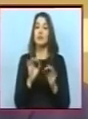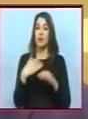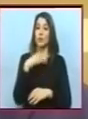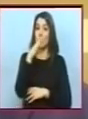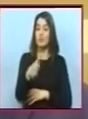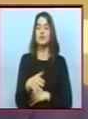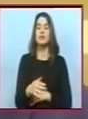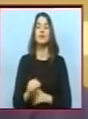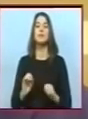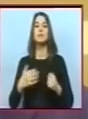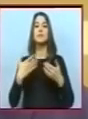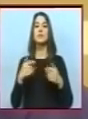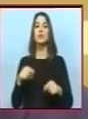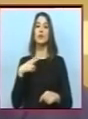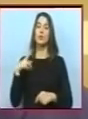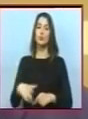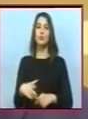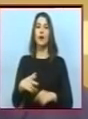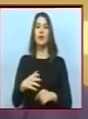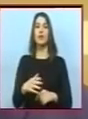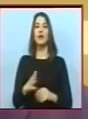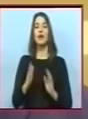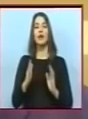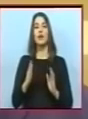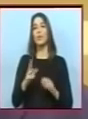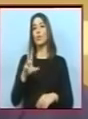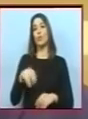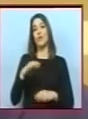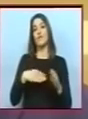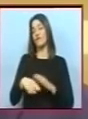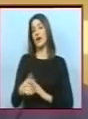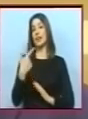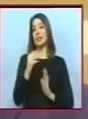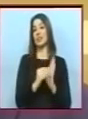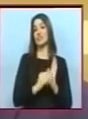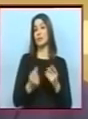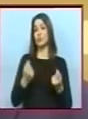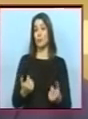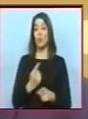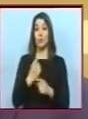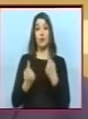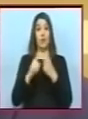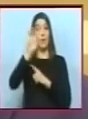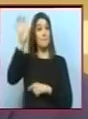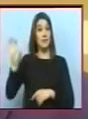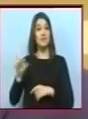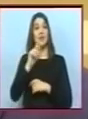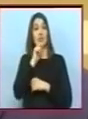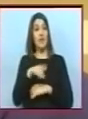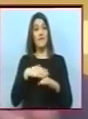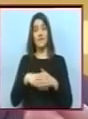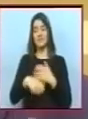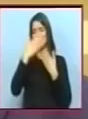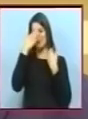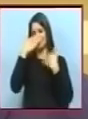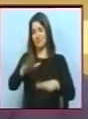no início, para que em Portugal se recorra menos aos testamentos, porque em alguns países é perfeitamente possível dispor de